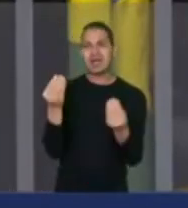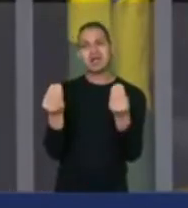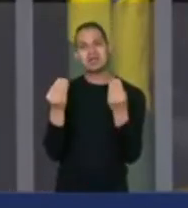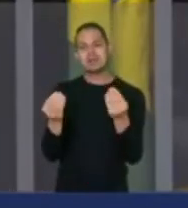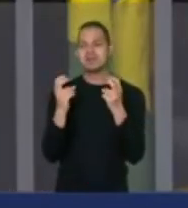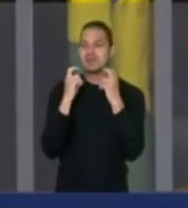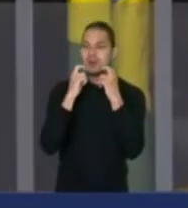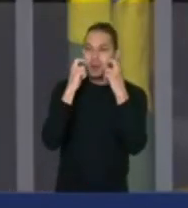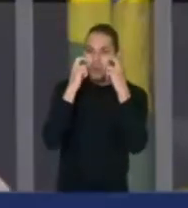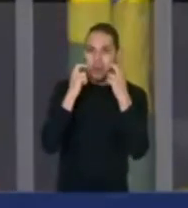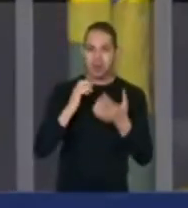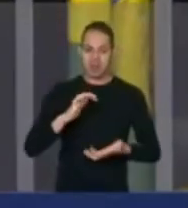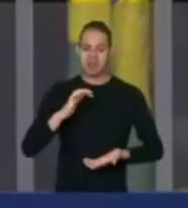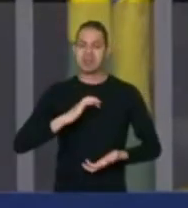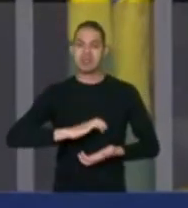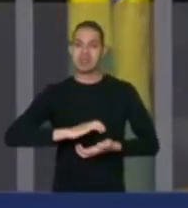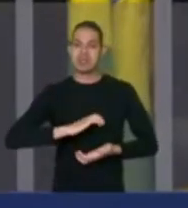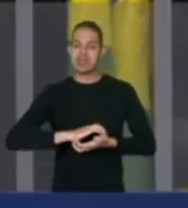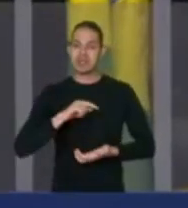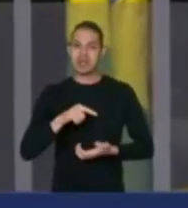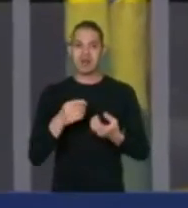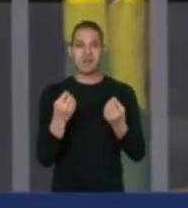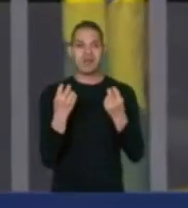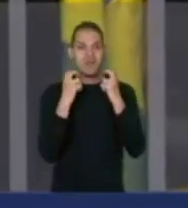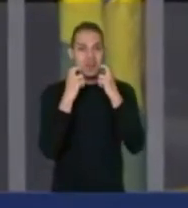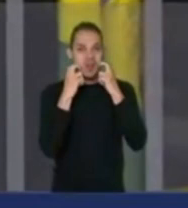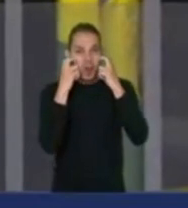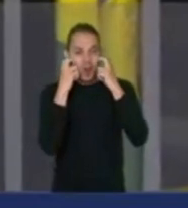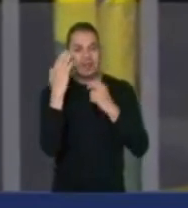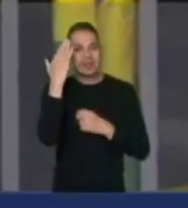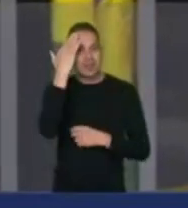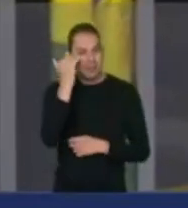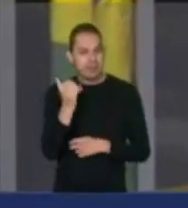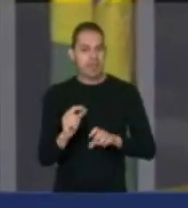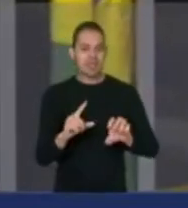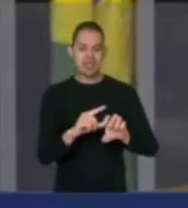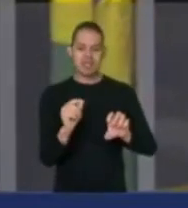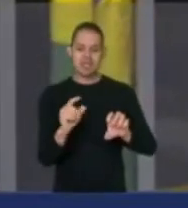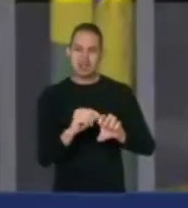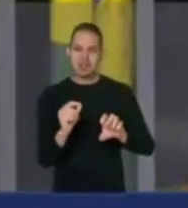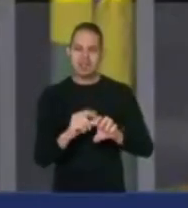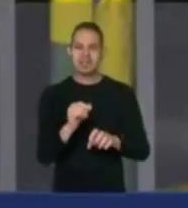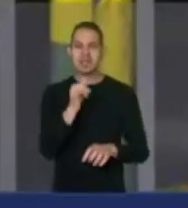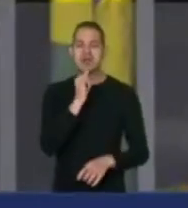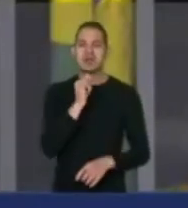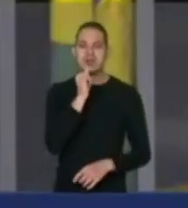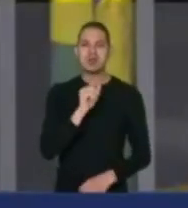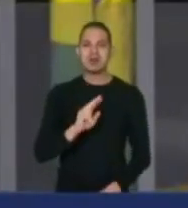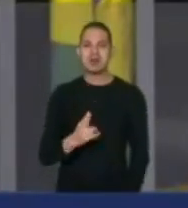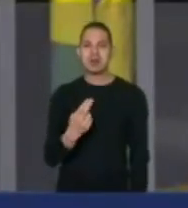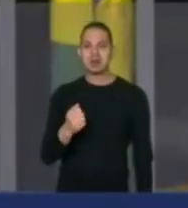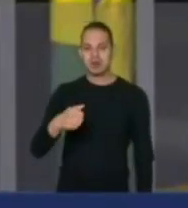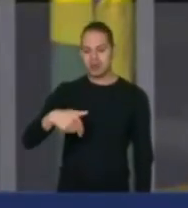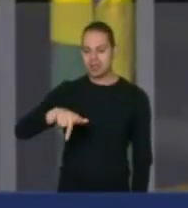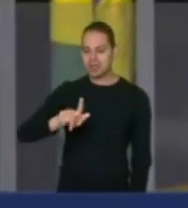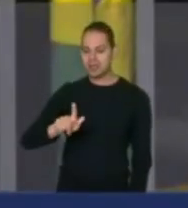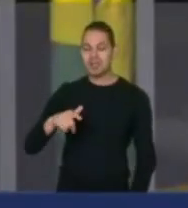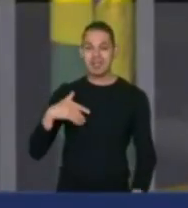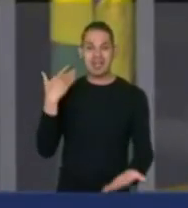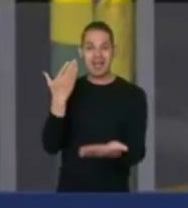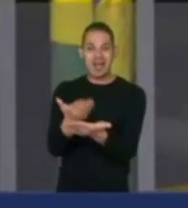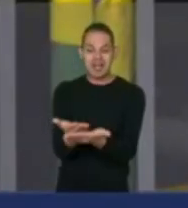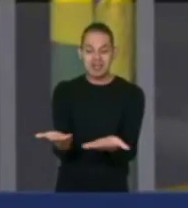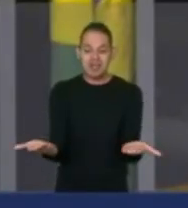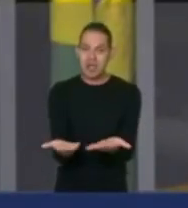Moraes, Suprema Corte Brasileira. É uma vergonha saber que temos empresários como Luciano Hang, até hoje